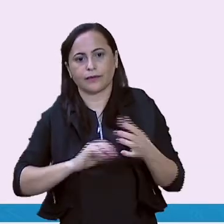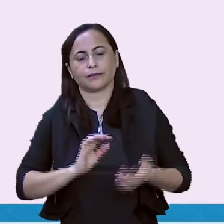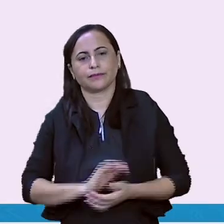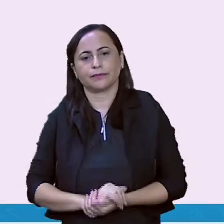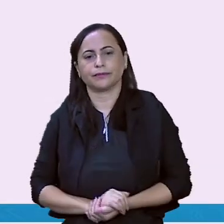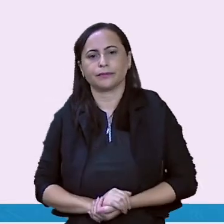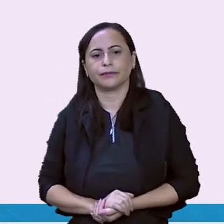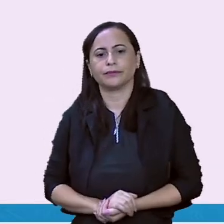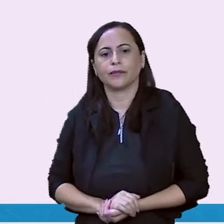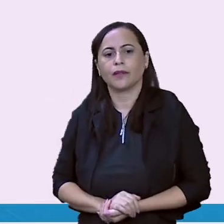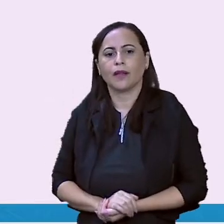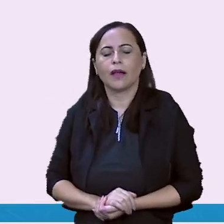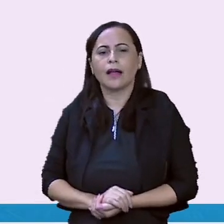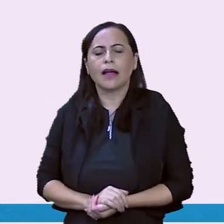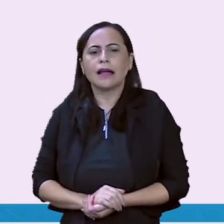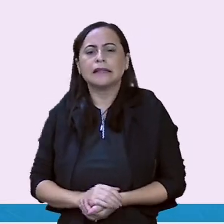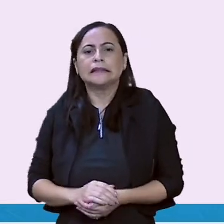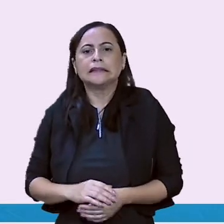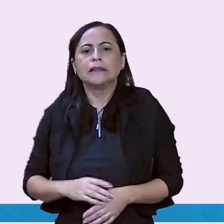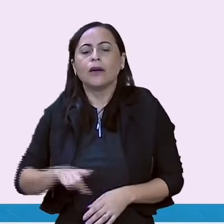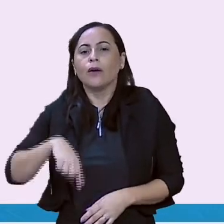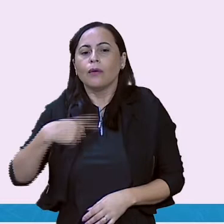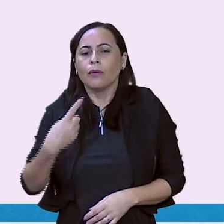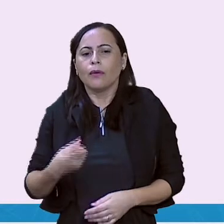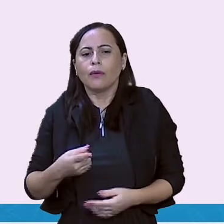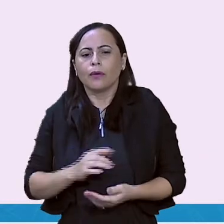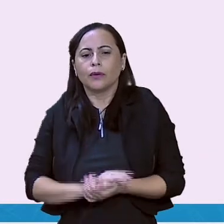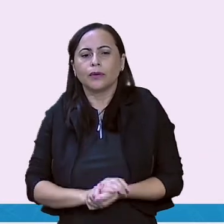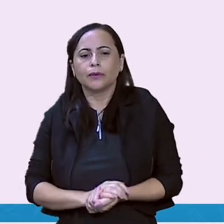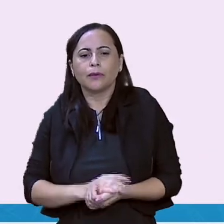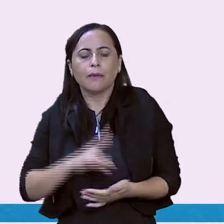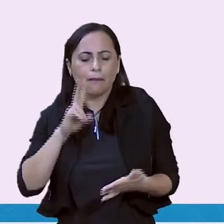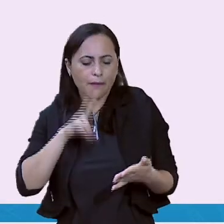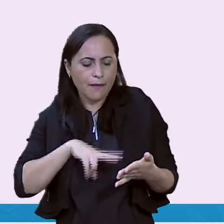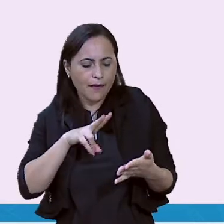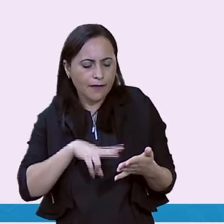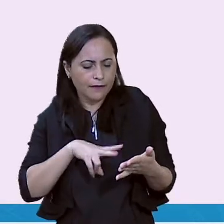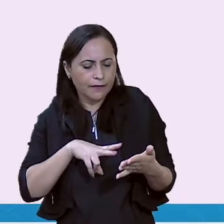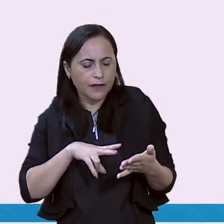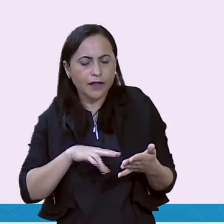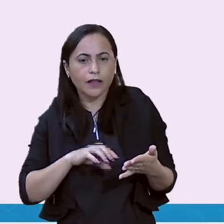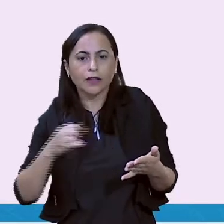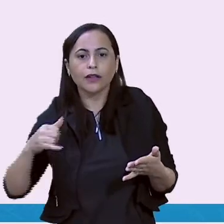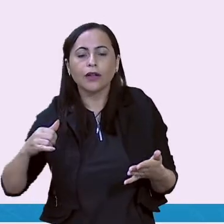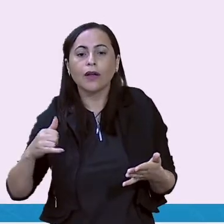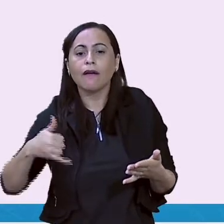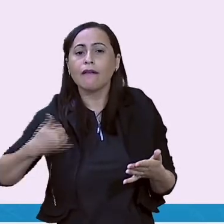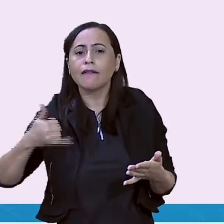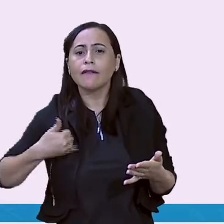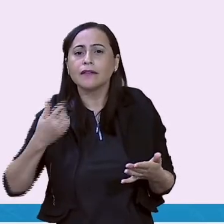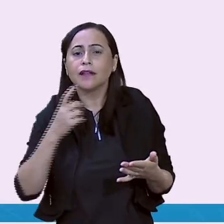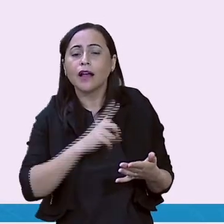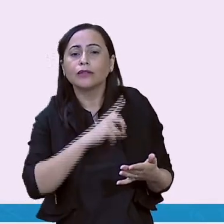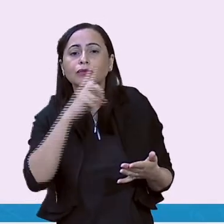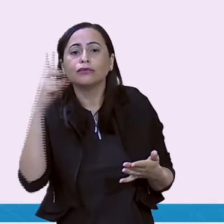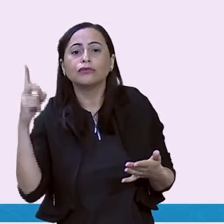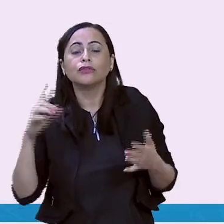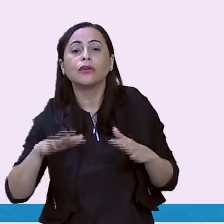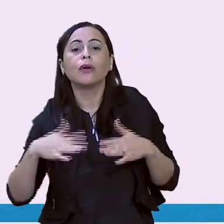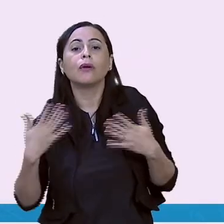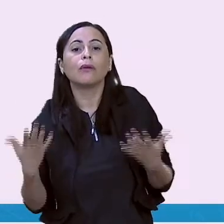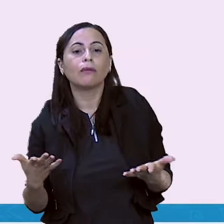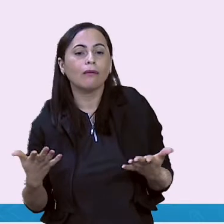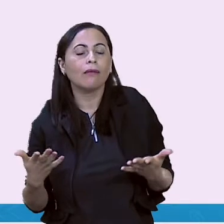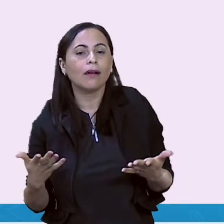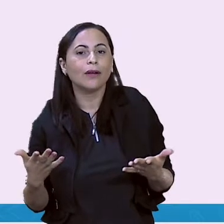conferir o dia do aniversário de uma pessoa, o que você vai utilizar? Ah, professora, eu utilizo o celular.